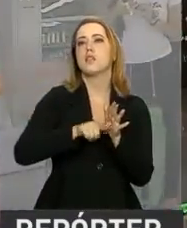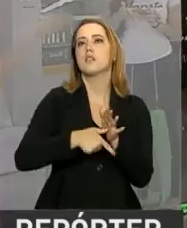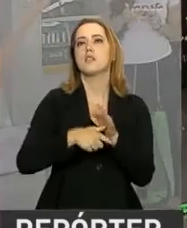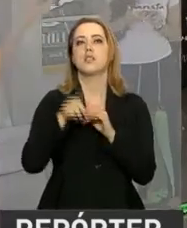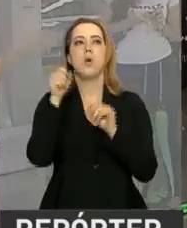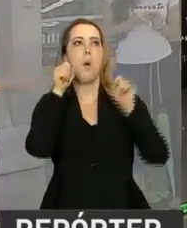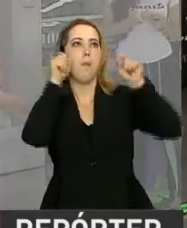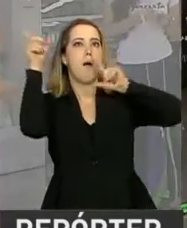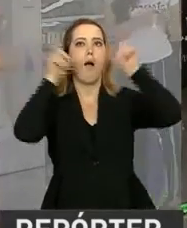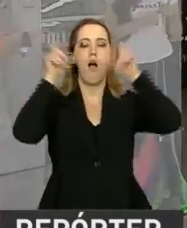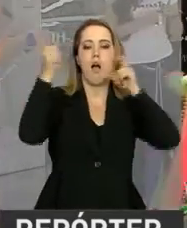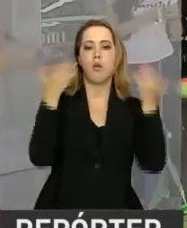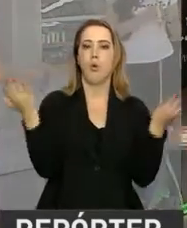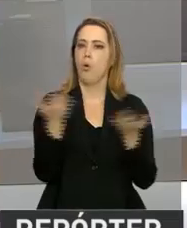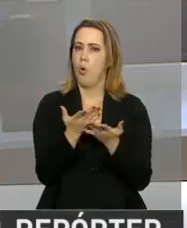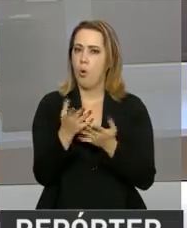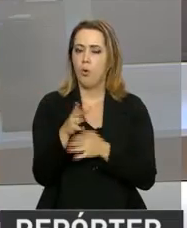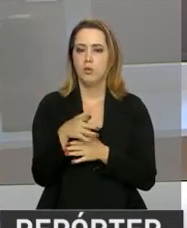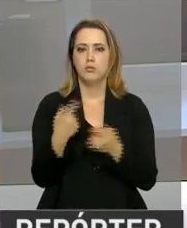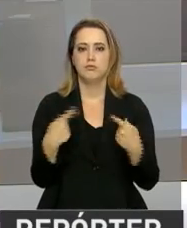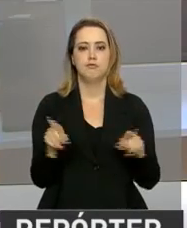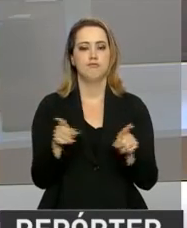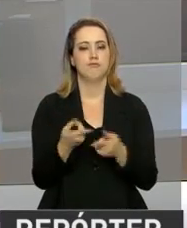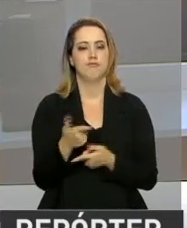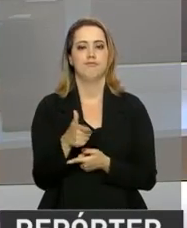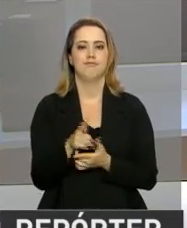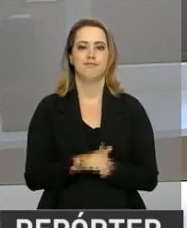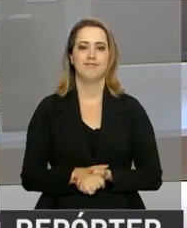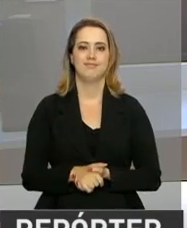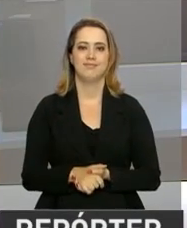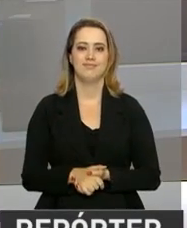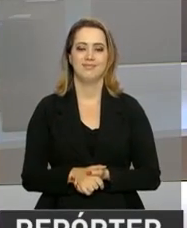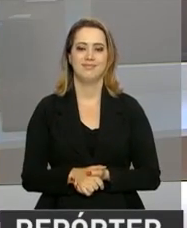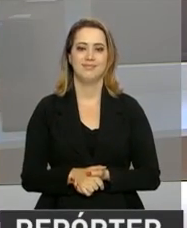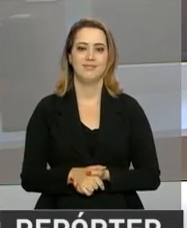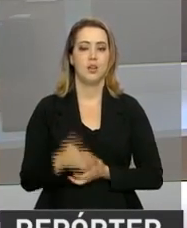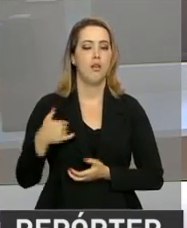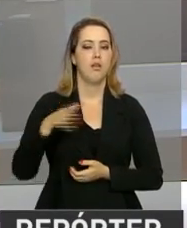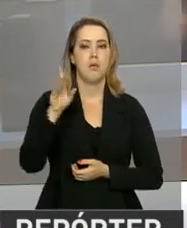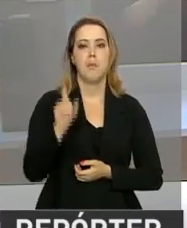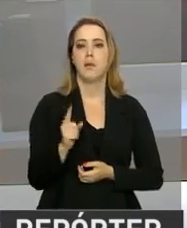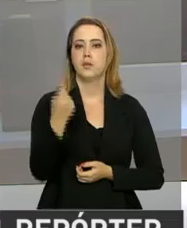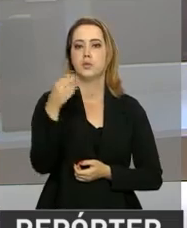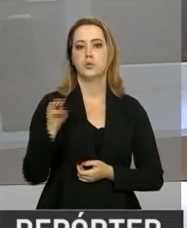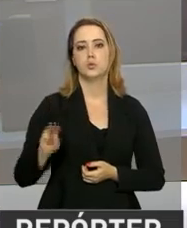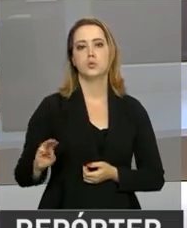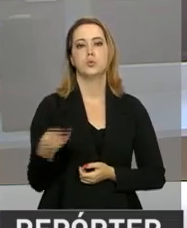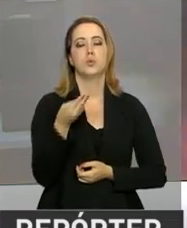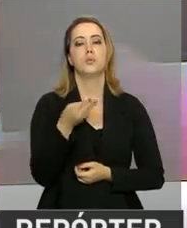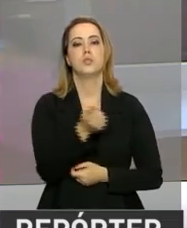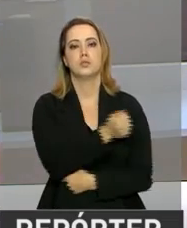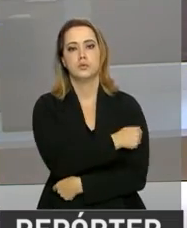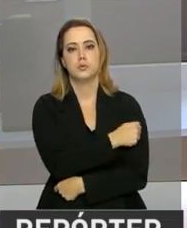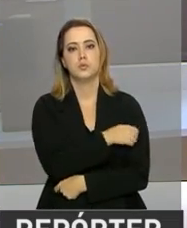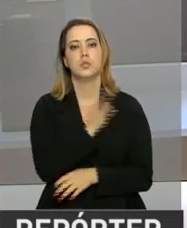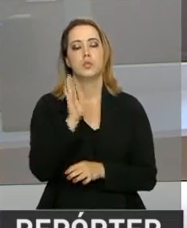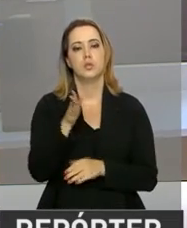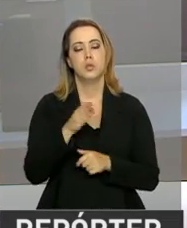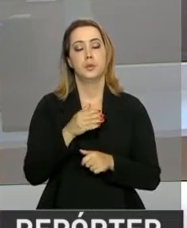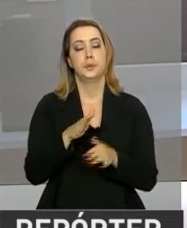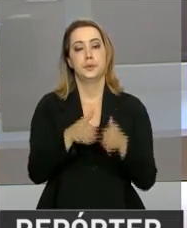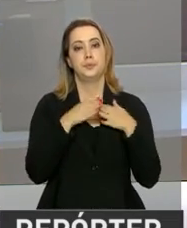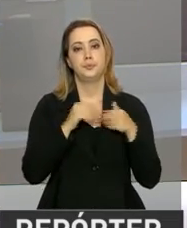dormida hoje não tem balada e mais de 1 milhão de estudantes já pediram a renovação dos contratos do